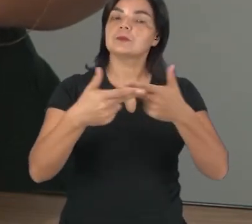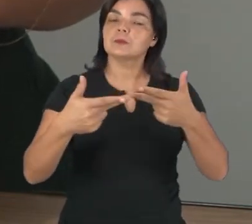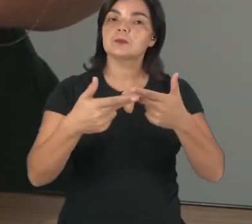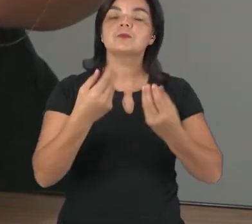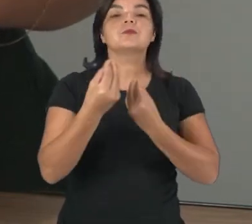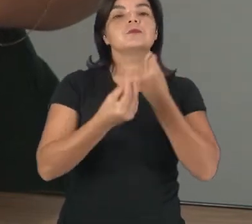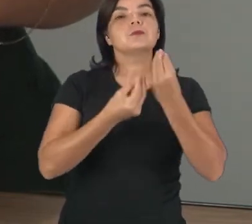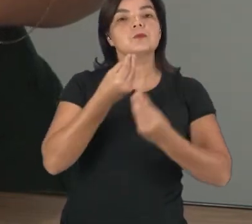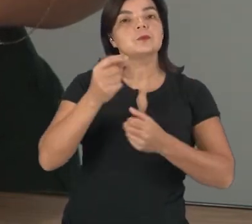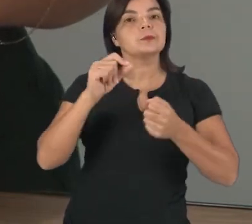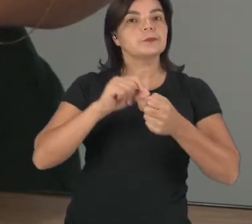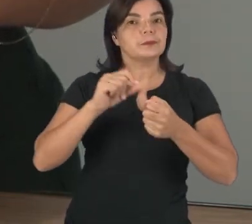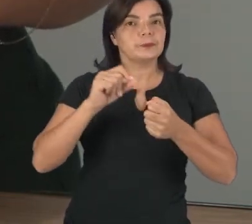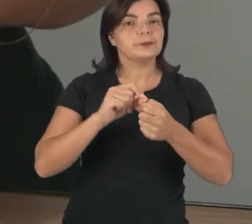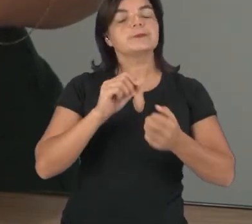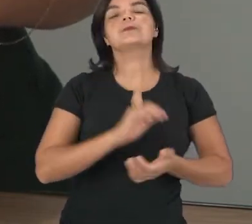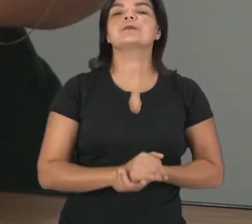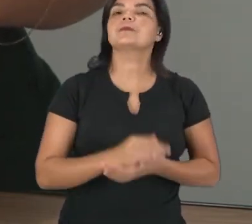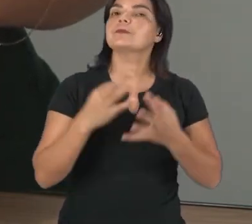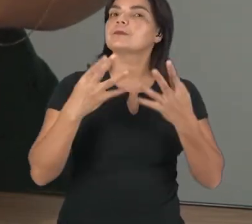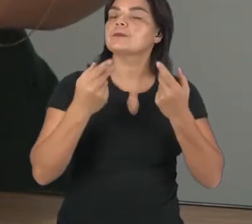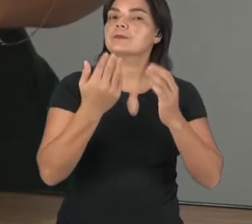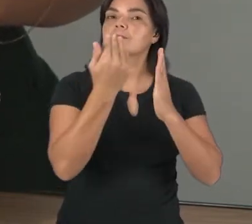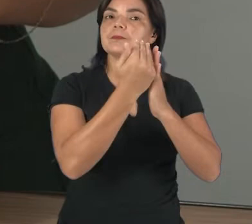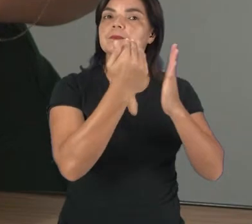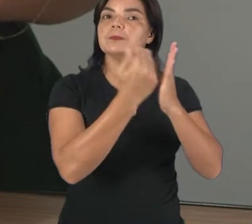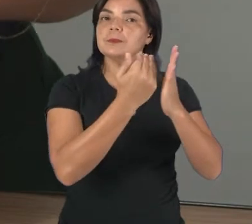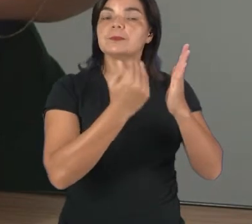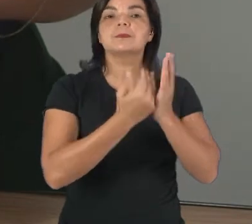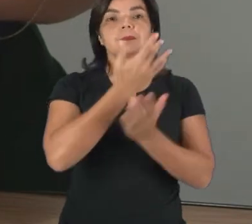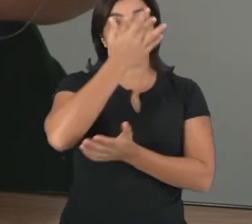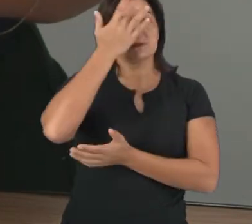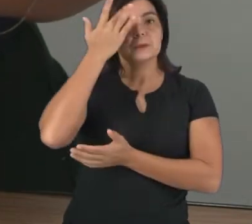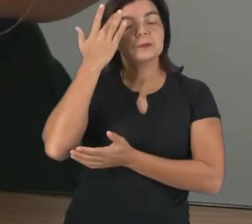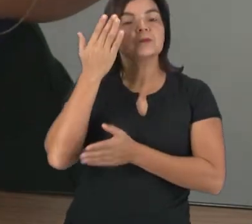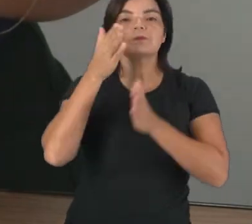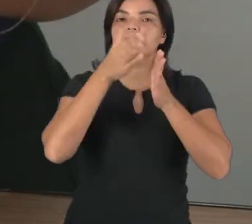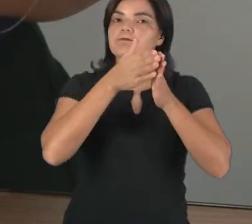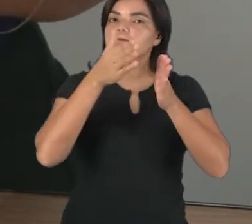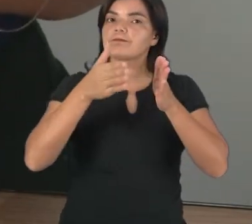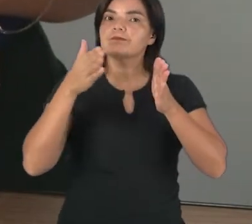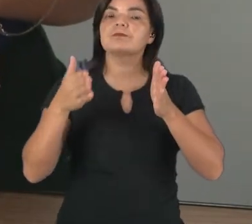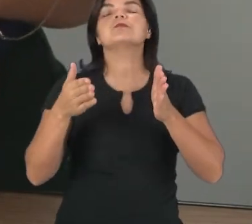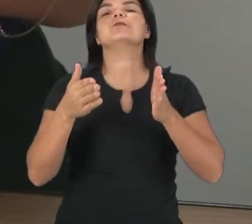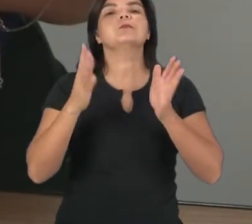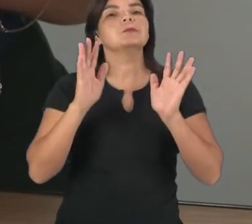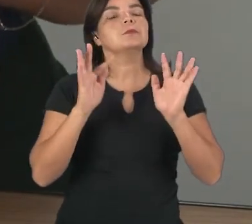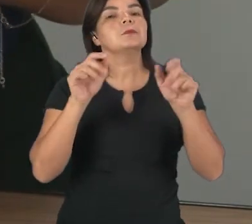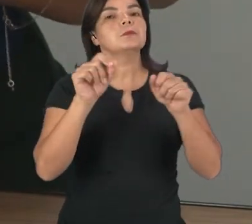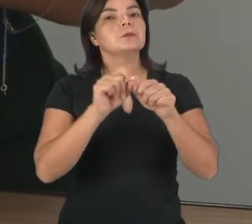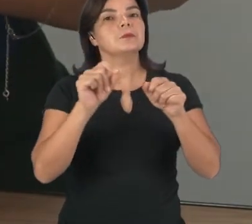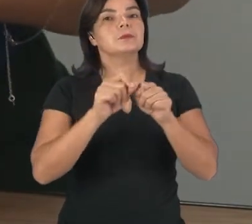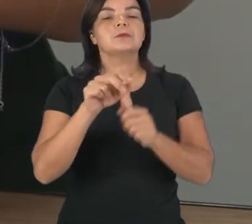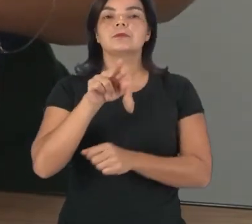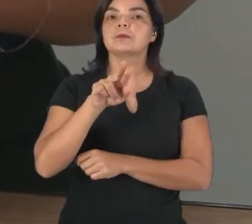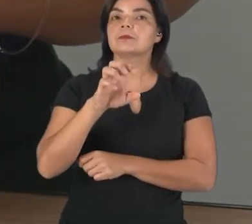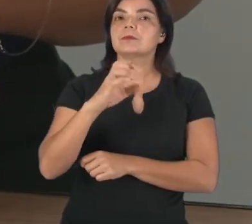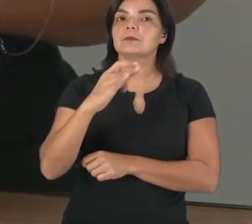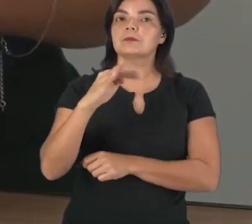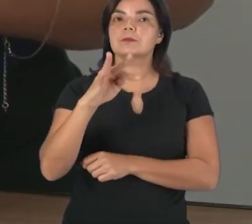o modo de preparo. Aqui tem todo o passo a passo que a pessoa deve seguir para fazer a sua